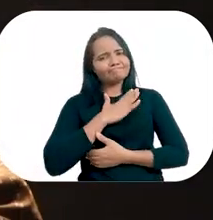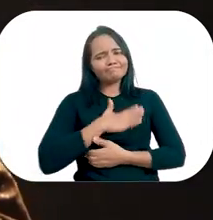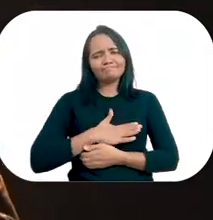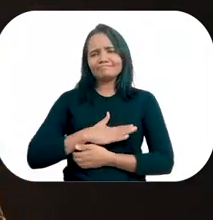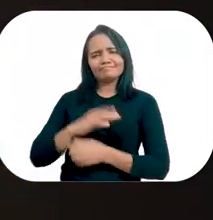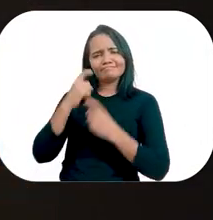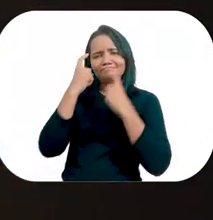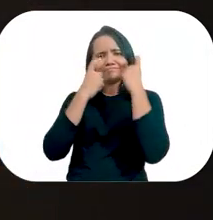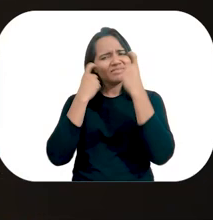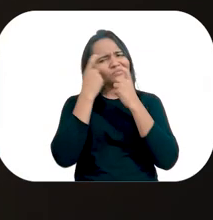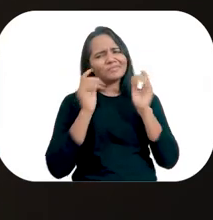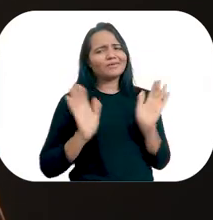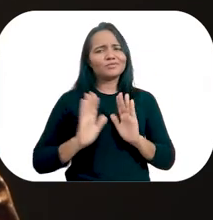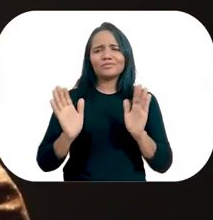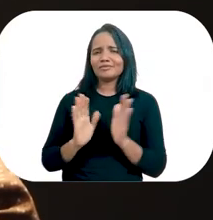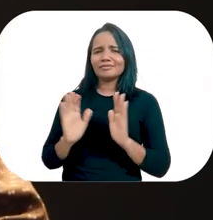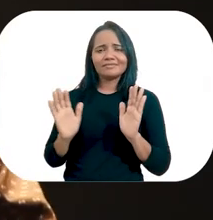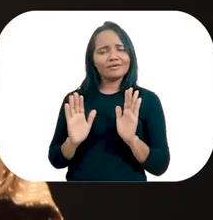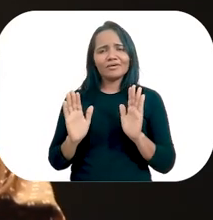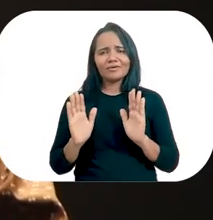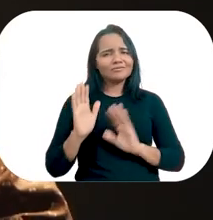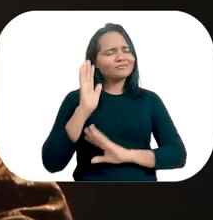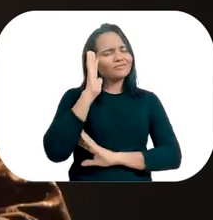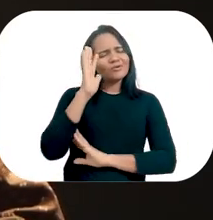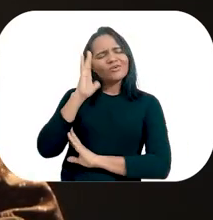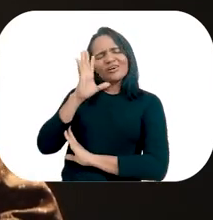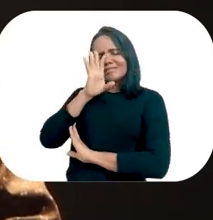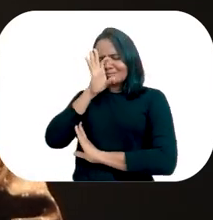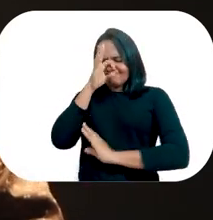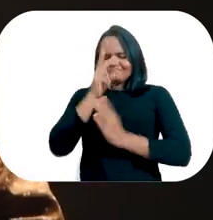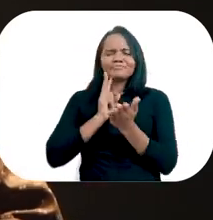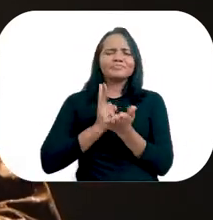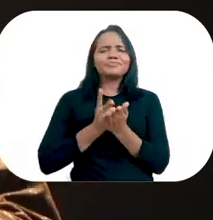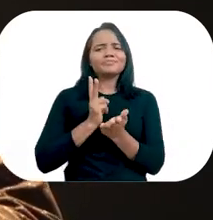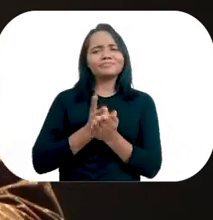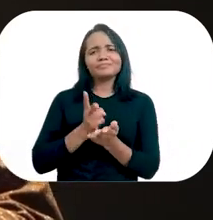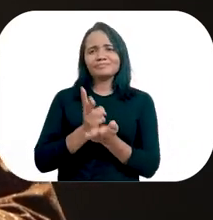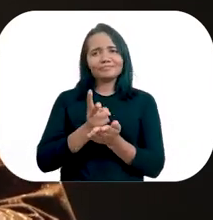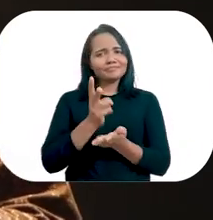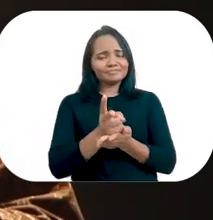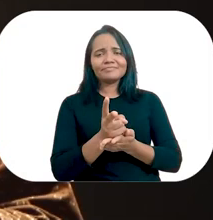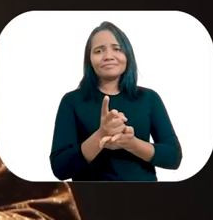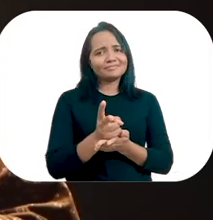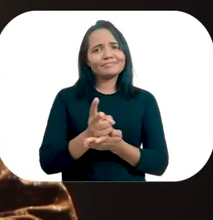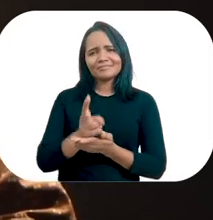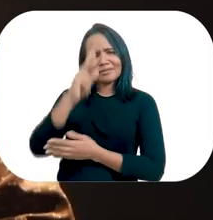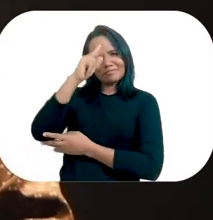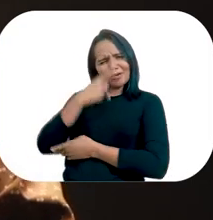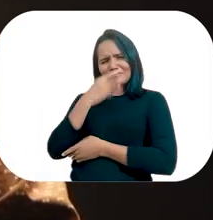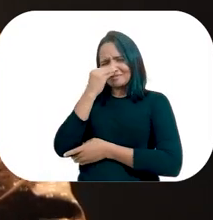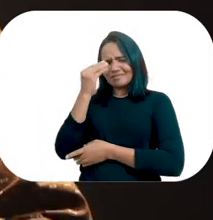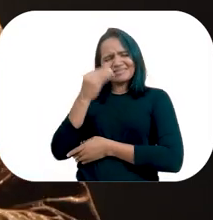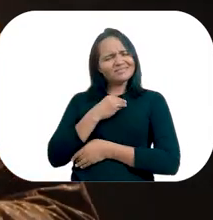se desespere, nem pare de sonhar. Nunca se